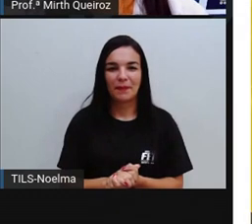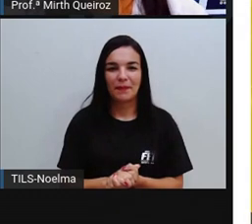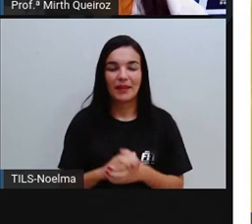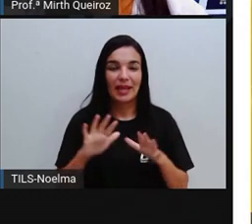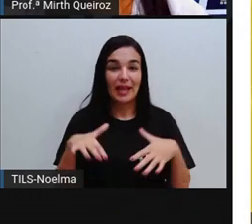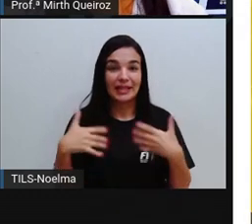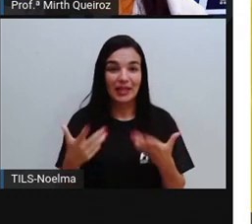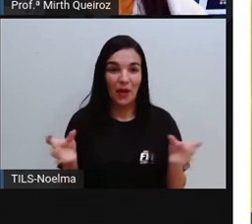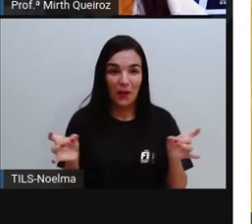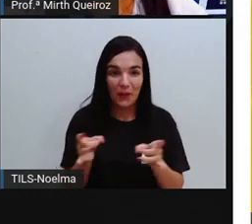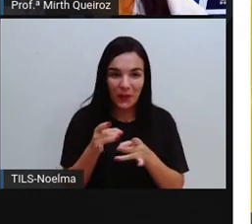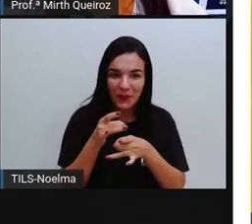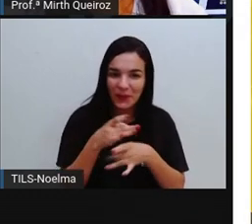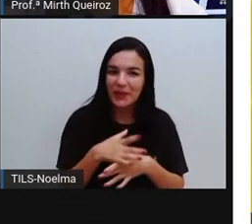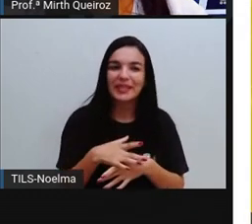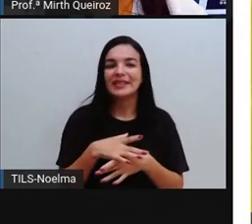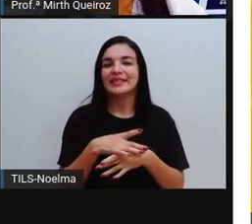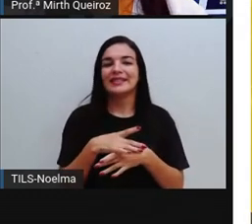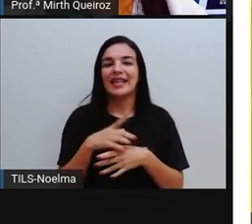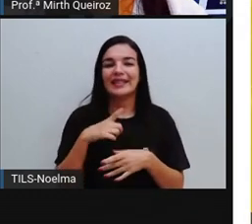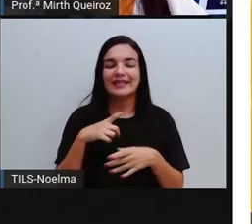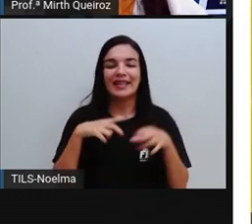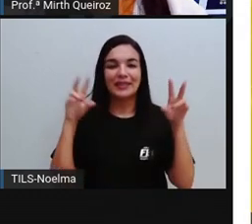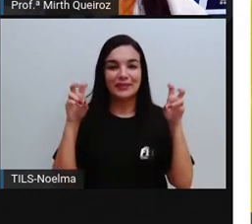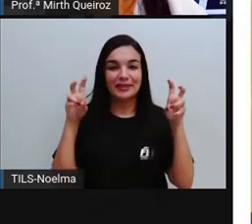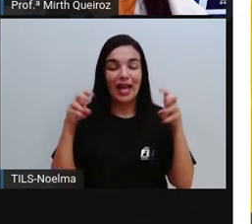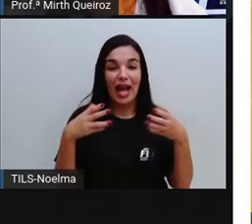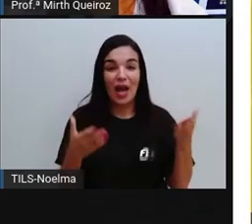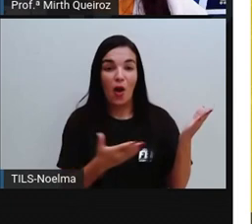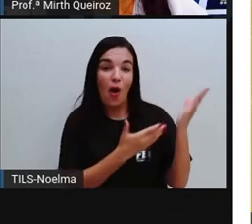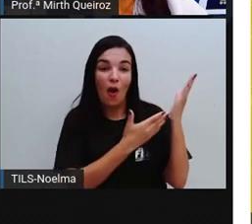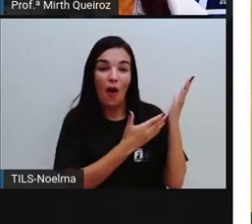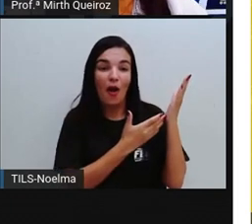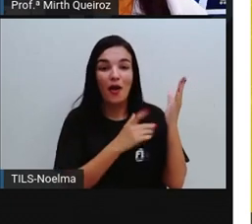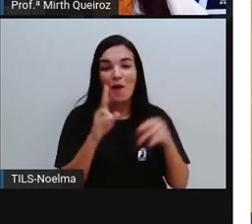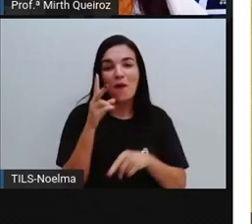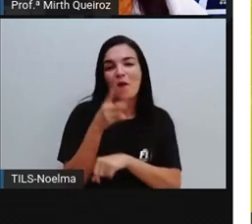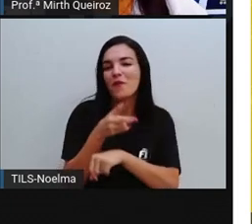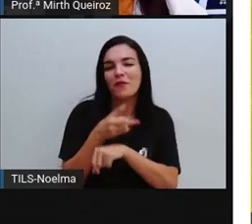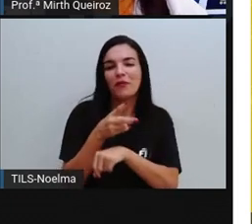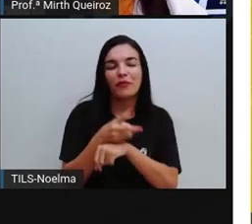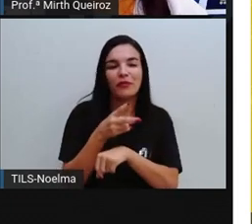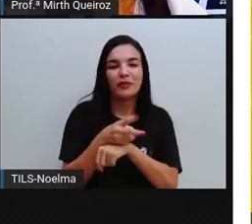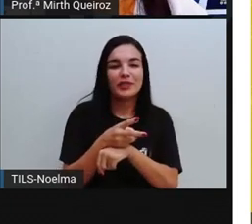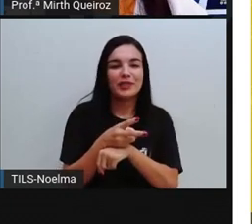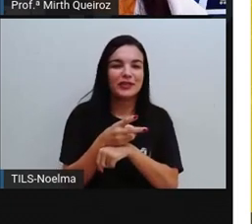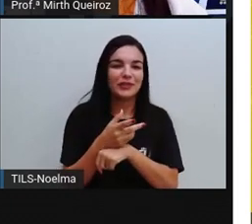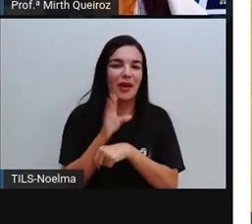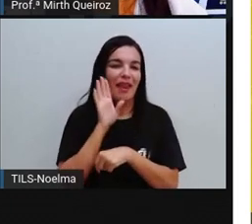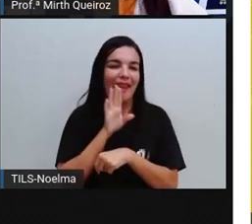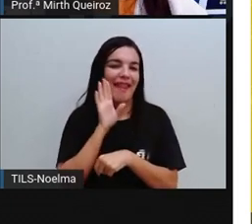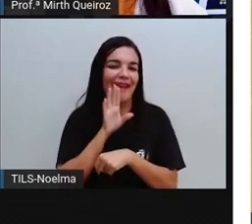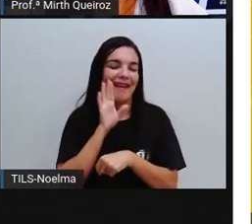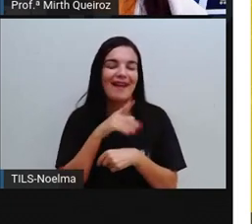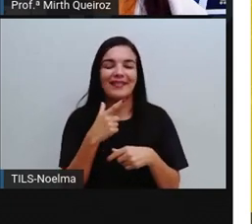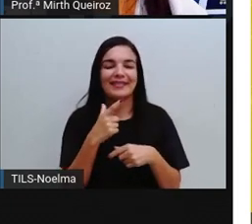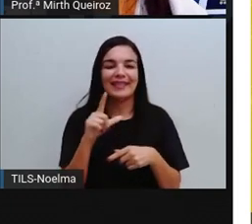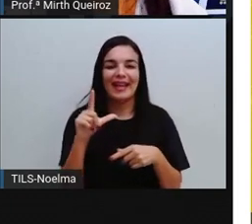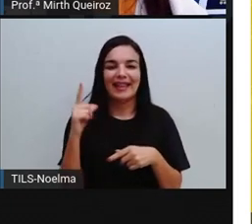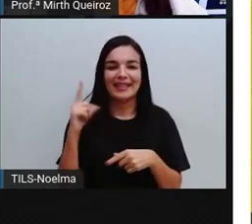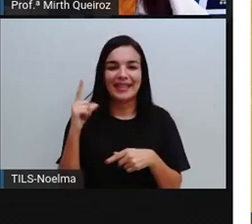E para concluir esse assunto, eu trouxe para vocês aqui um vídeo, né, sobre literatura de